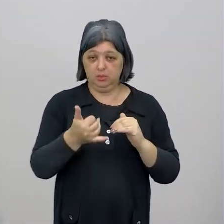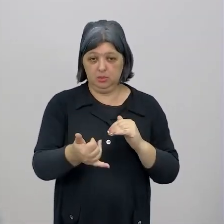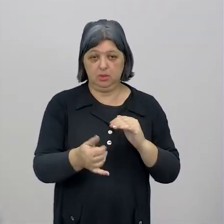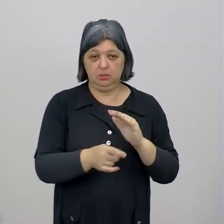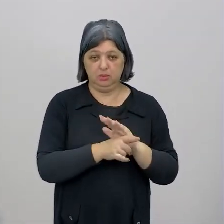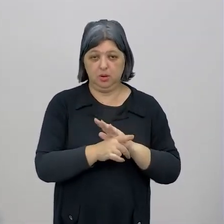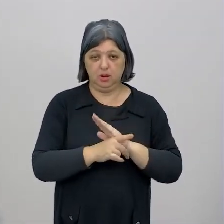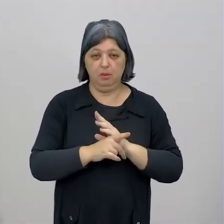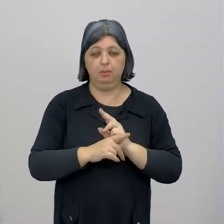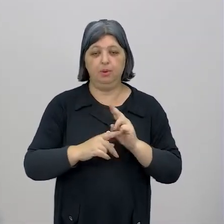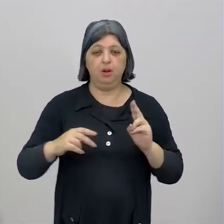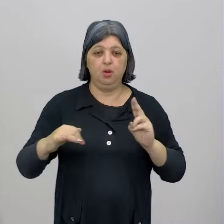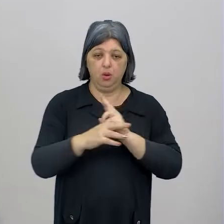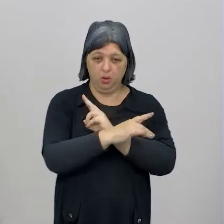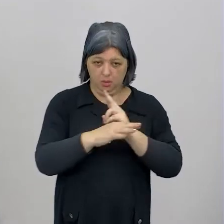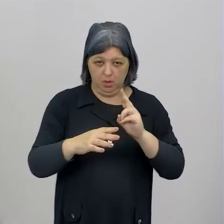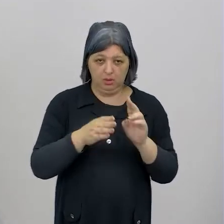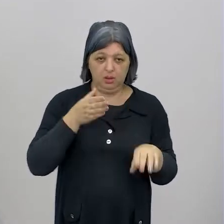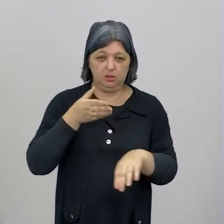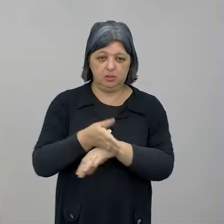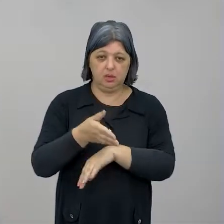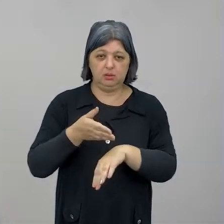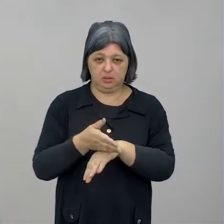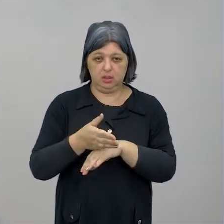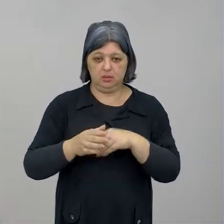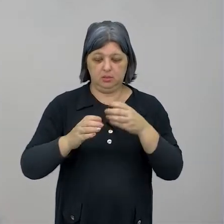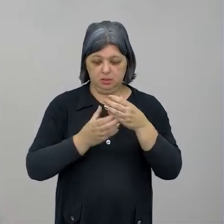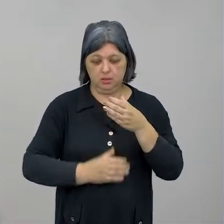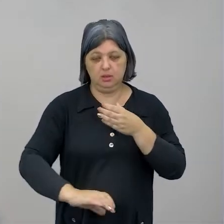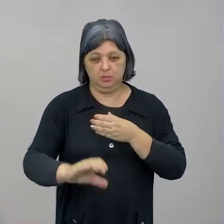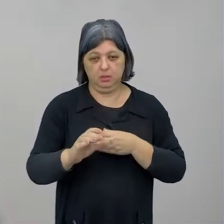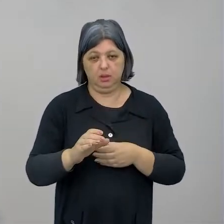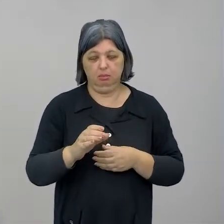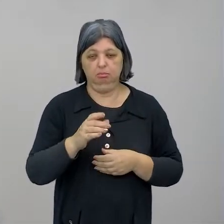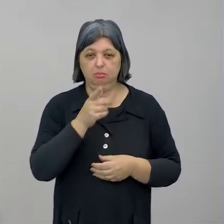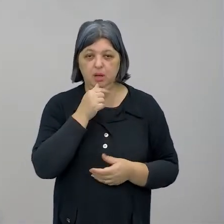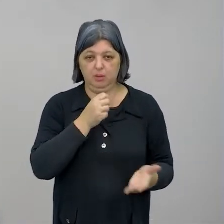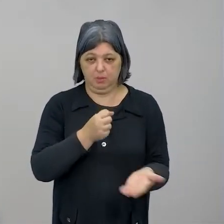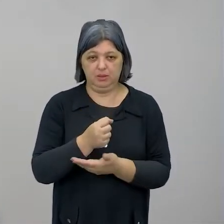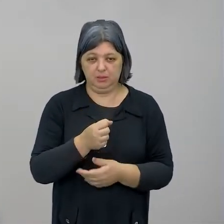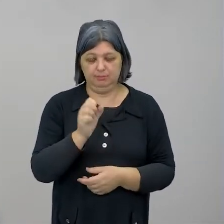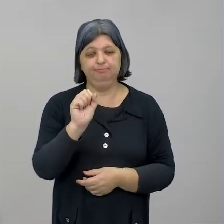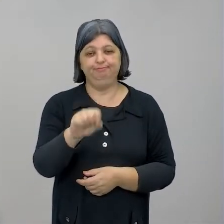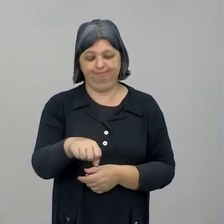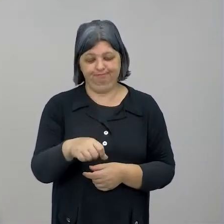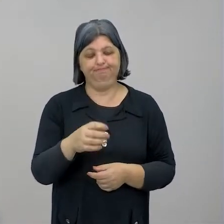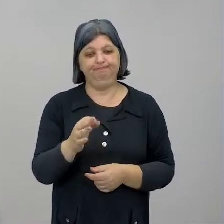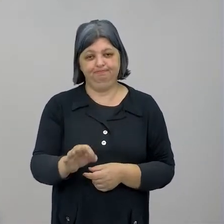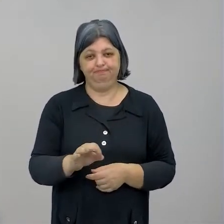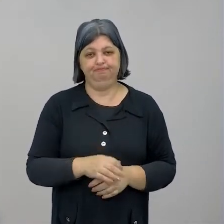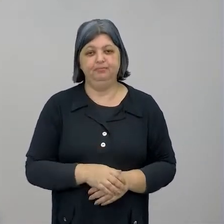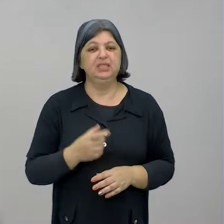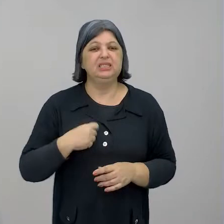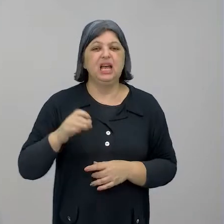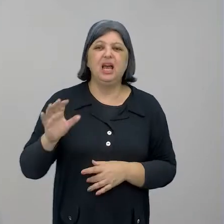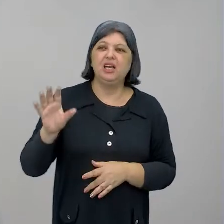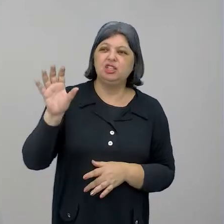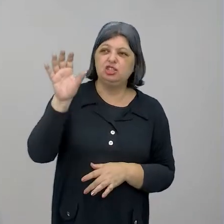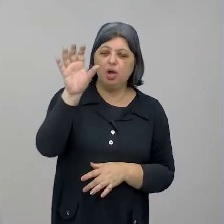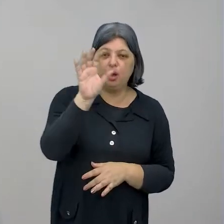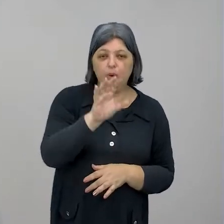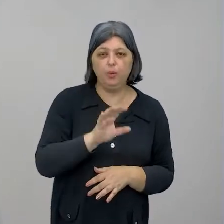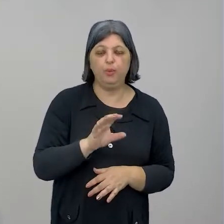urbanas de acesso ao saneamento básico, é isso? Exatamente, é isso mesmo. Então, se a gente for pegar por regiões,